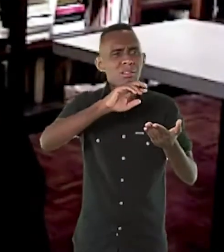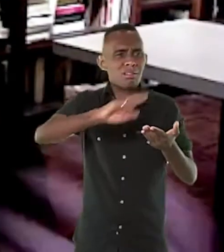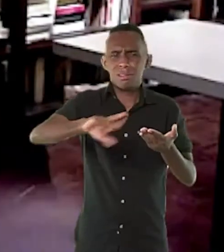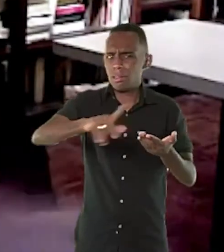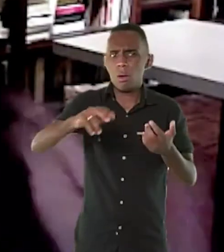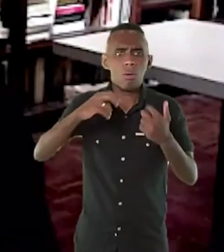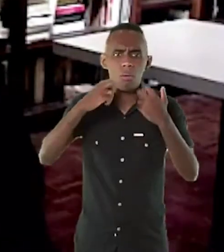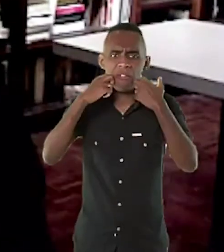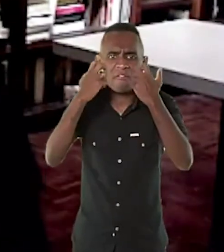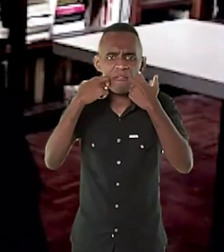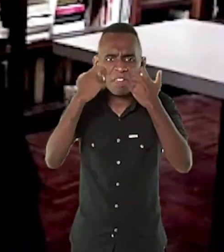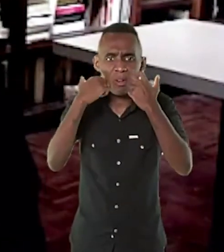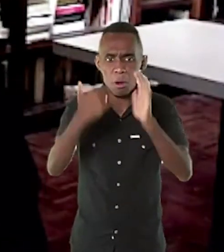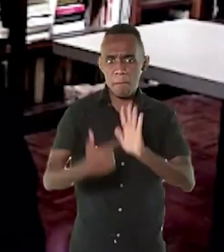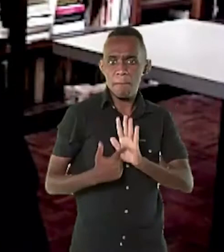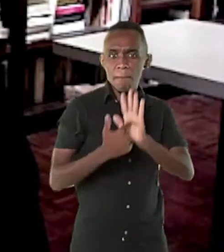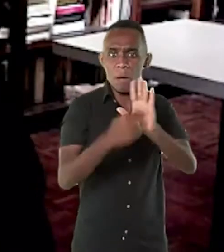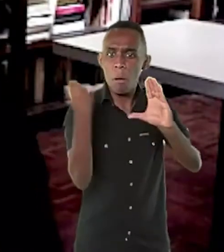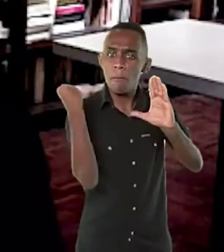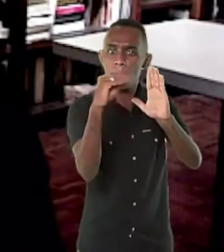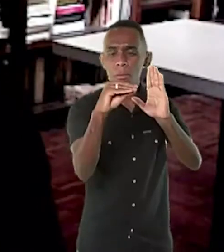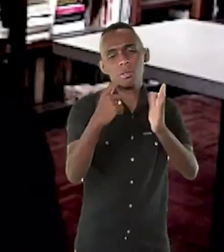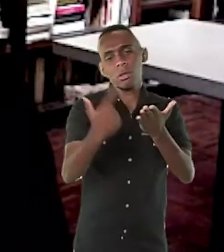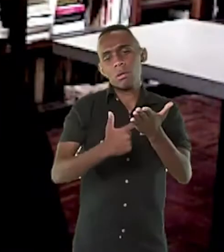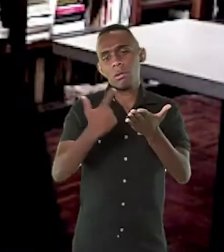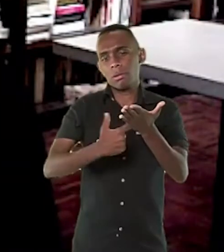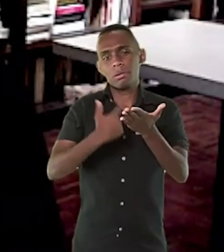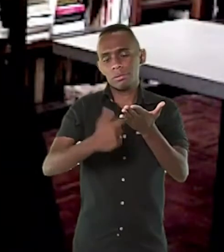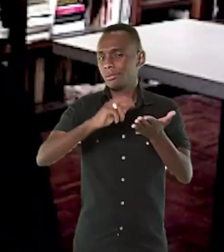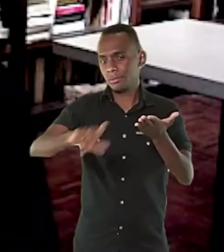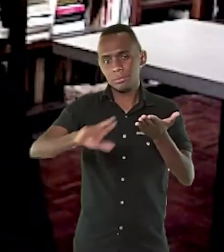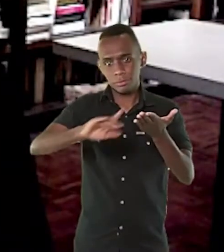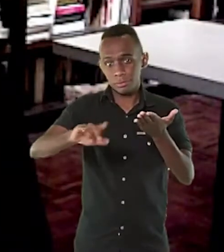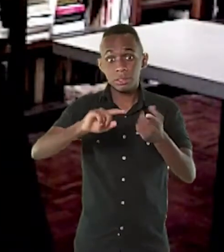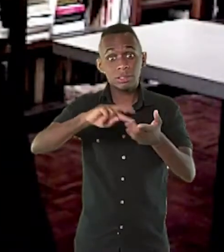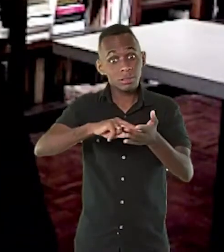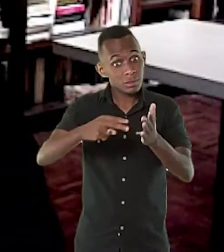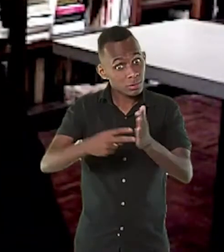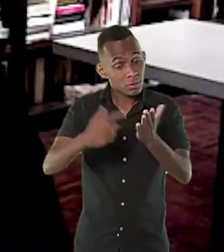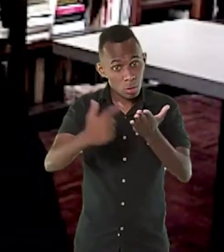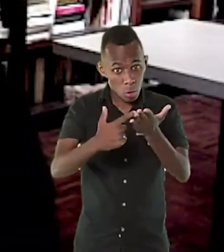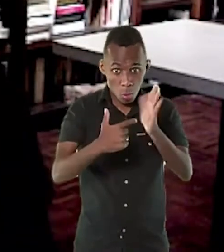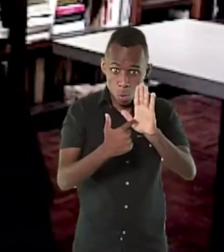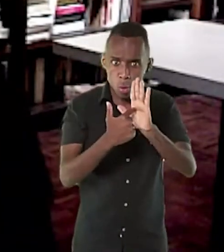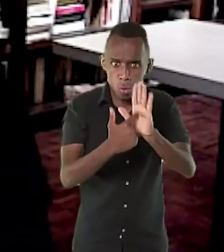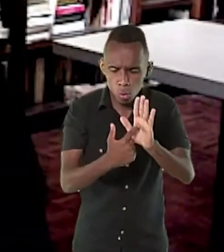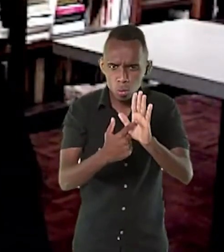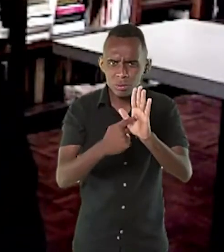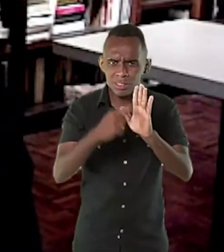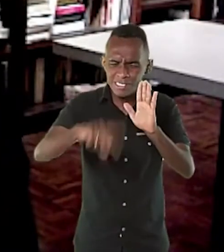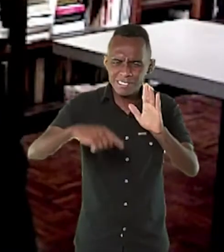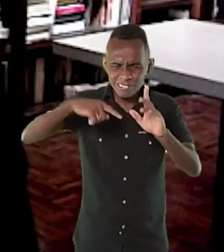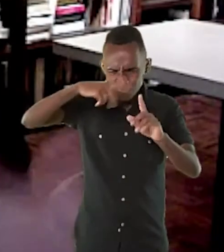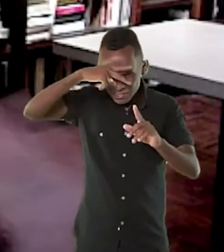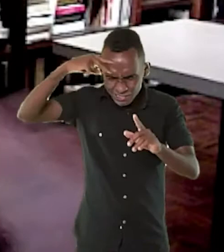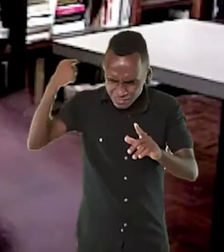publicado um livro. Publicar um livro é o fruto de um trabalho, de uma